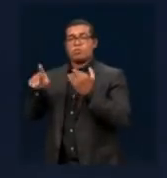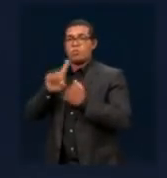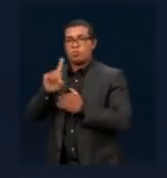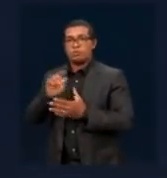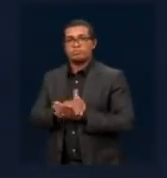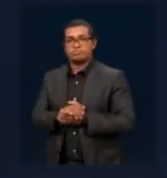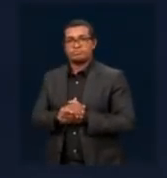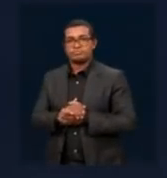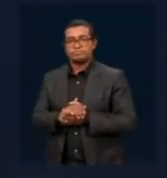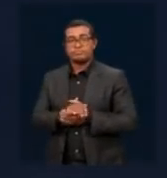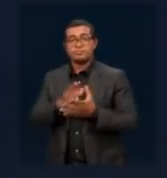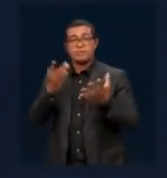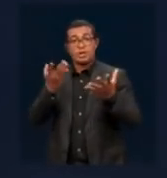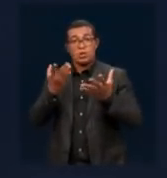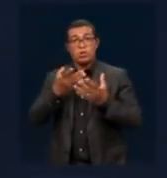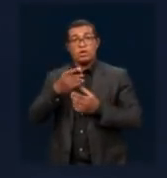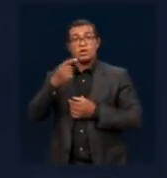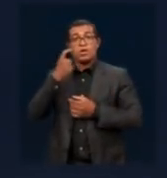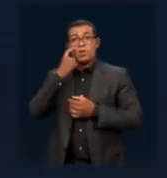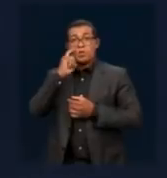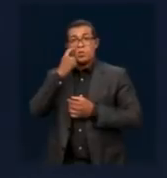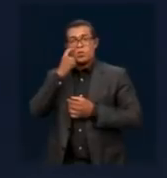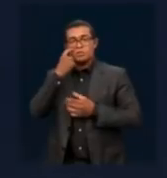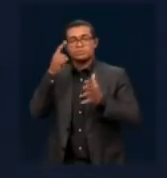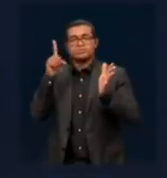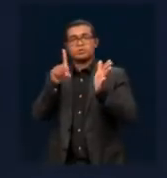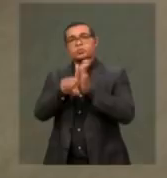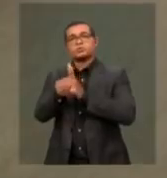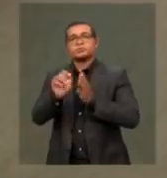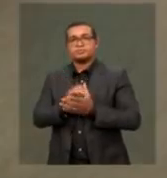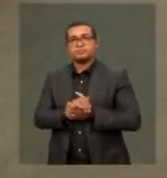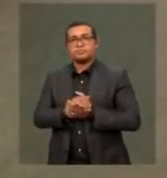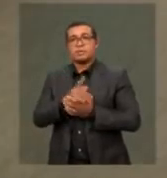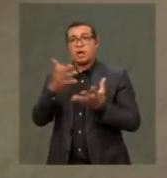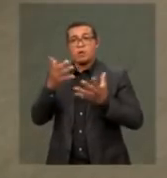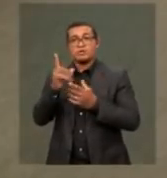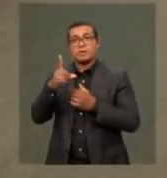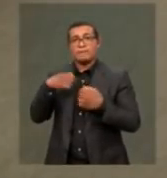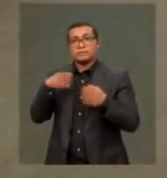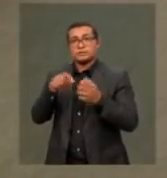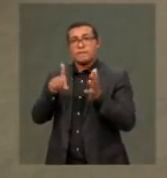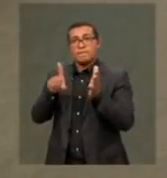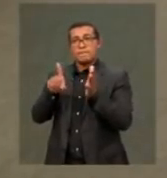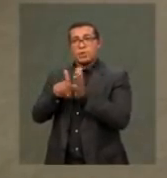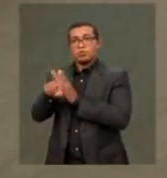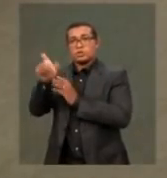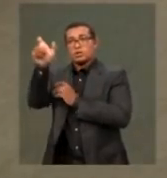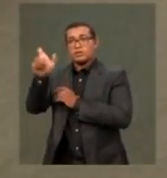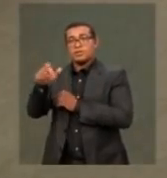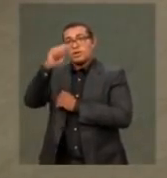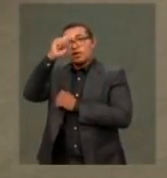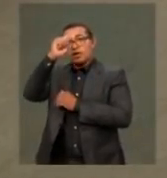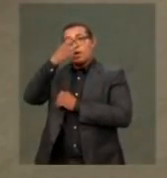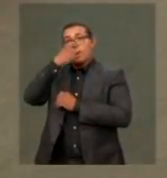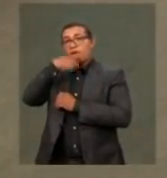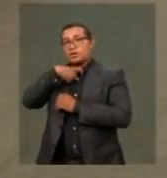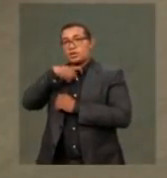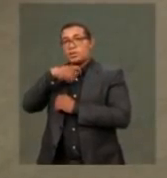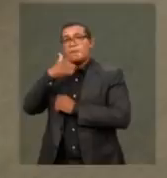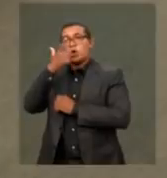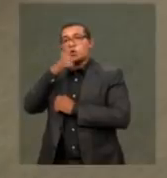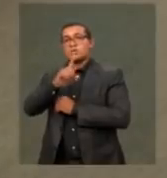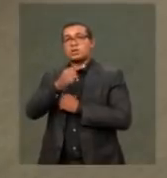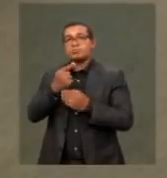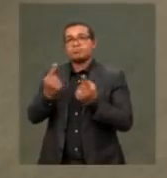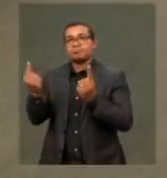chegou a vez da candidata rose de freitas perguntar e candidata a senhora agora tem coisa que te perguntar para o candidato à liderança teixeira para garantir o